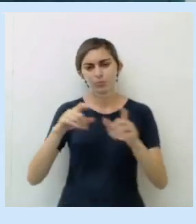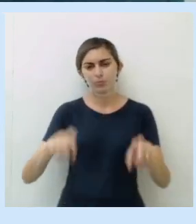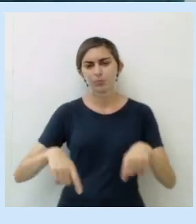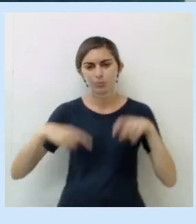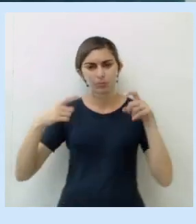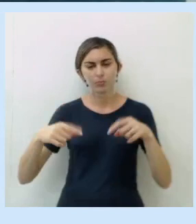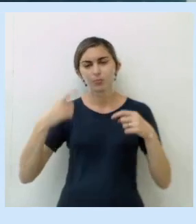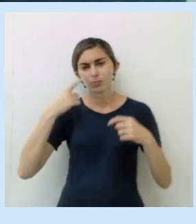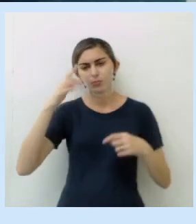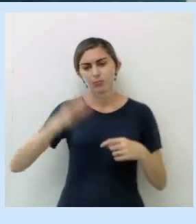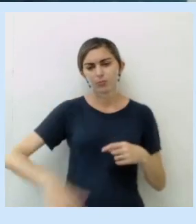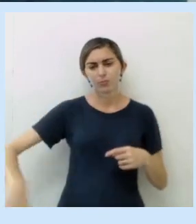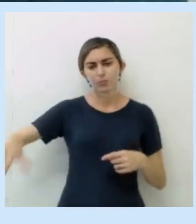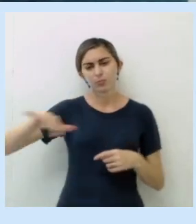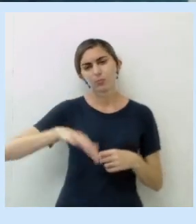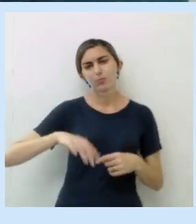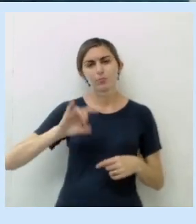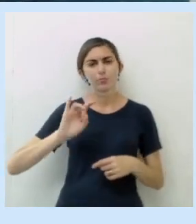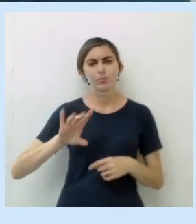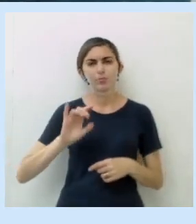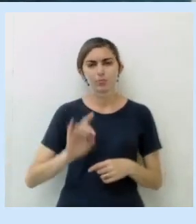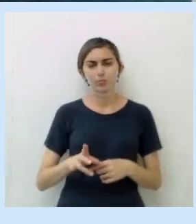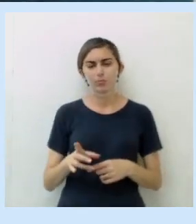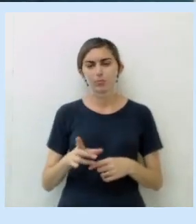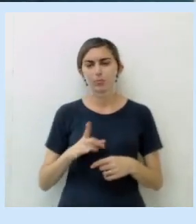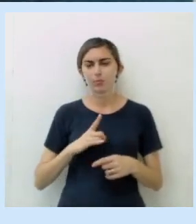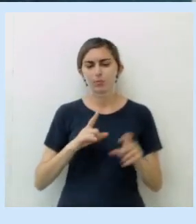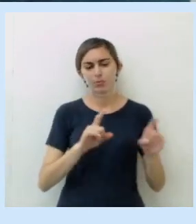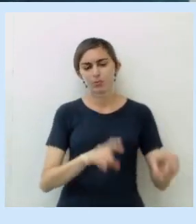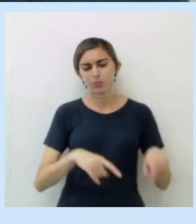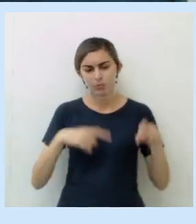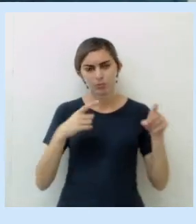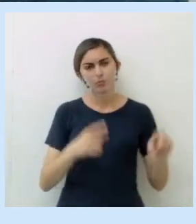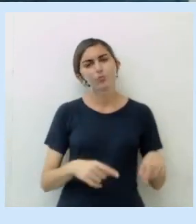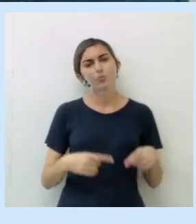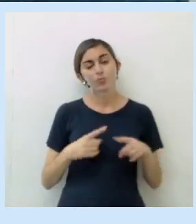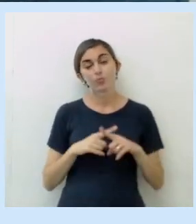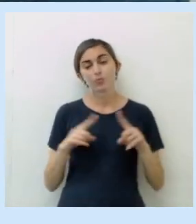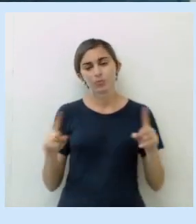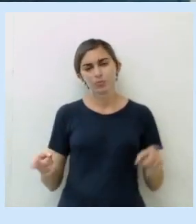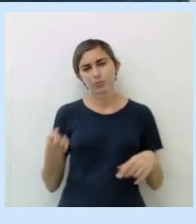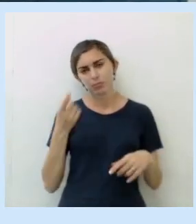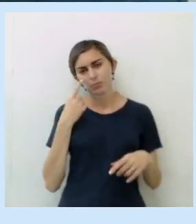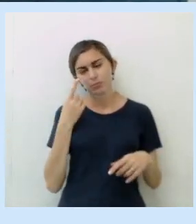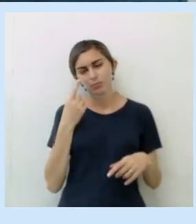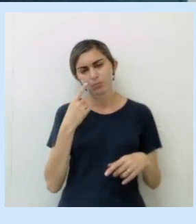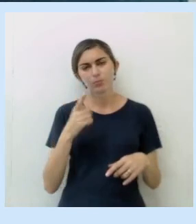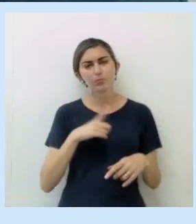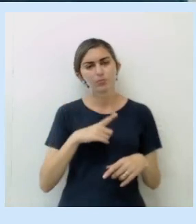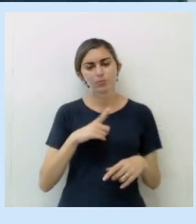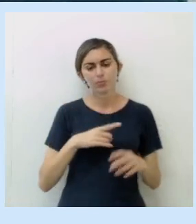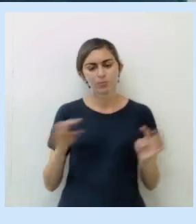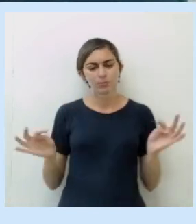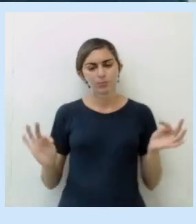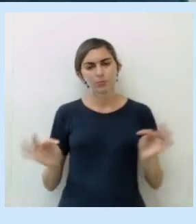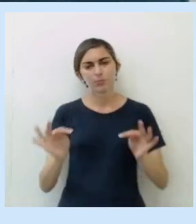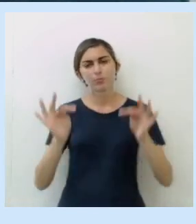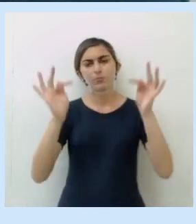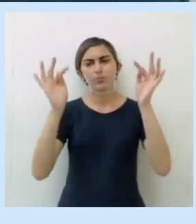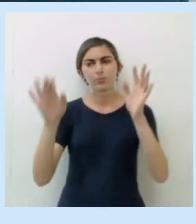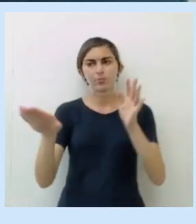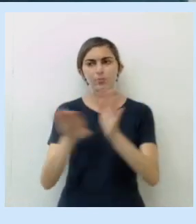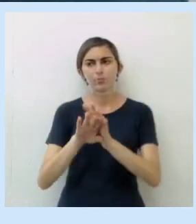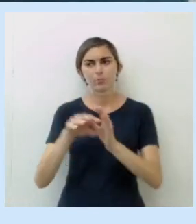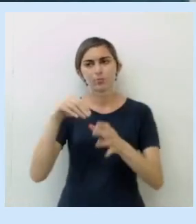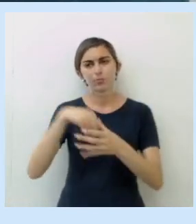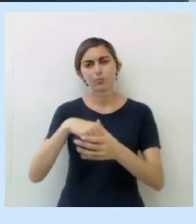vê que nas áreas rurais ela não está apenas como um espaço de plantação, mas a gente vai ver que há uma tecnologia chegando dentro daquela